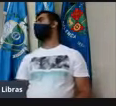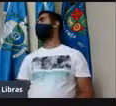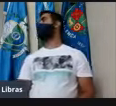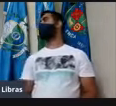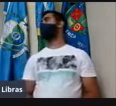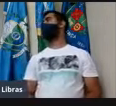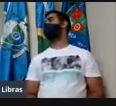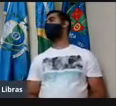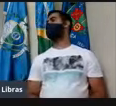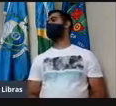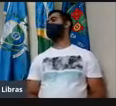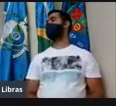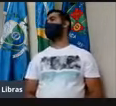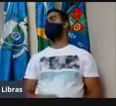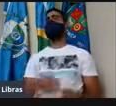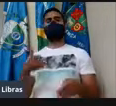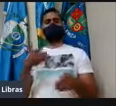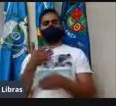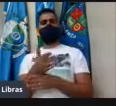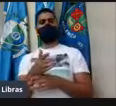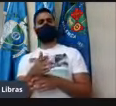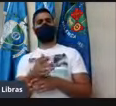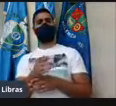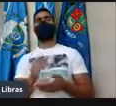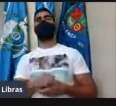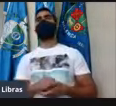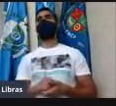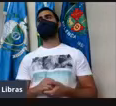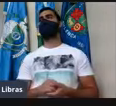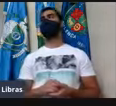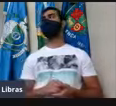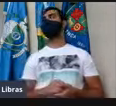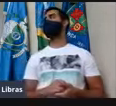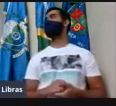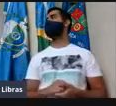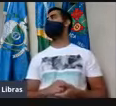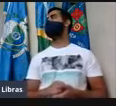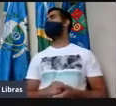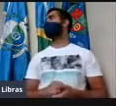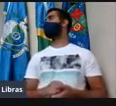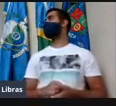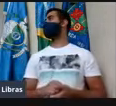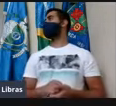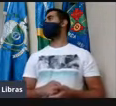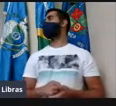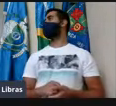Pedro Graça. Então, está aprovada por unanimidade.